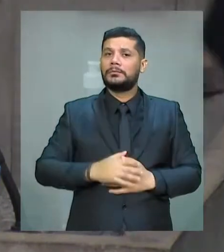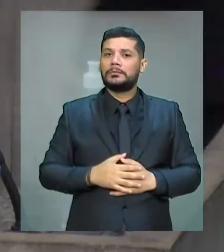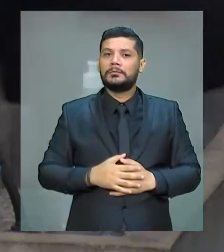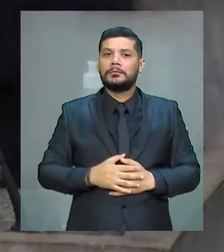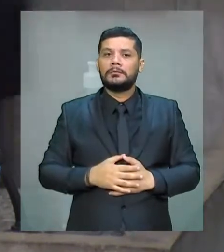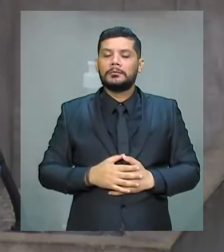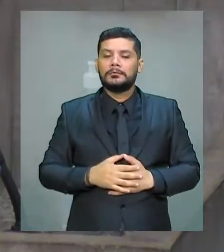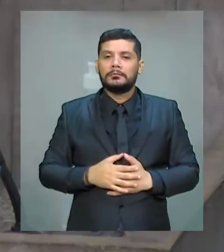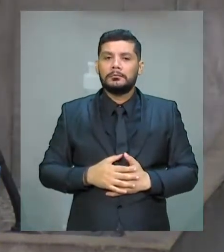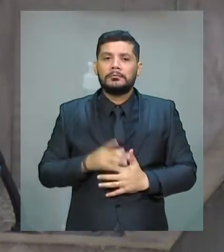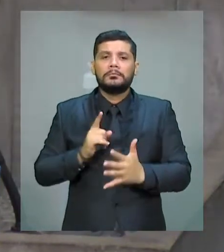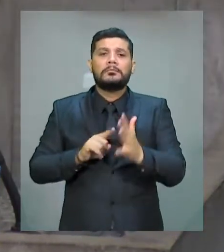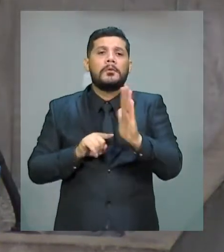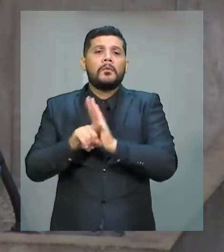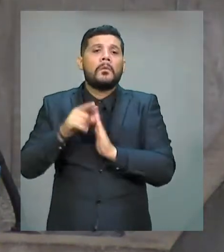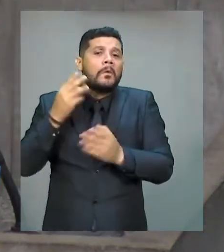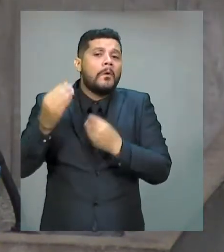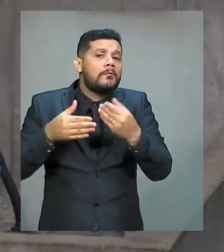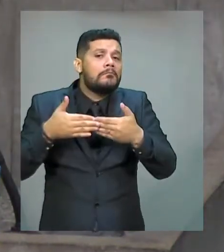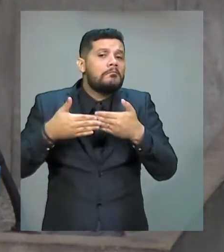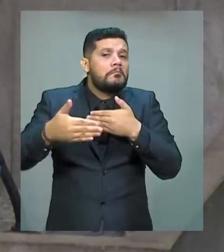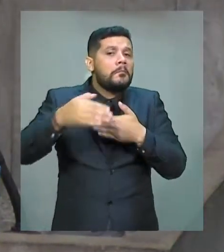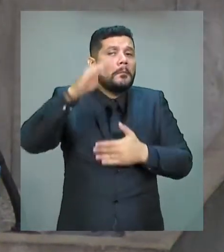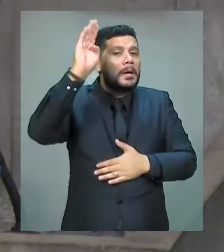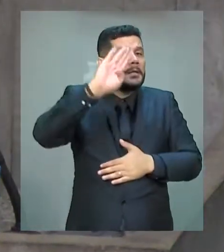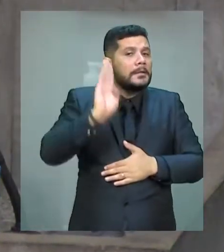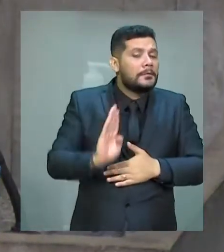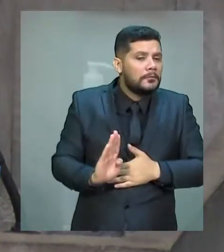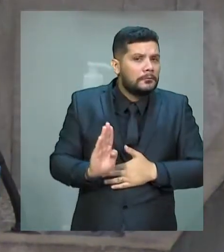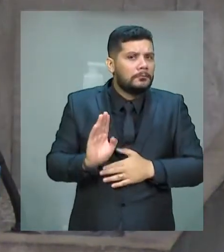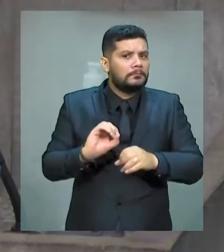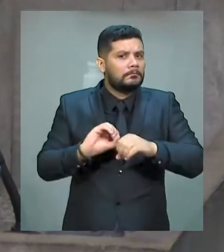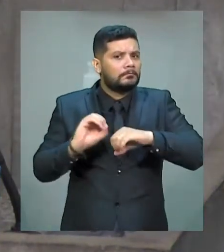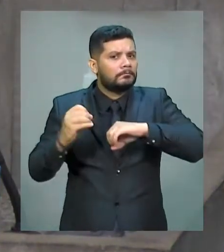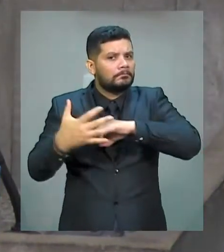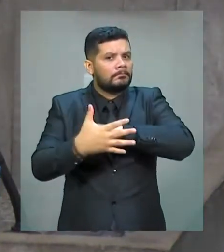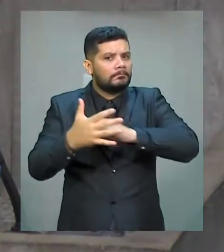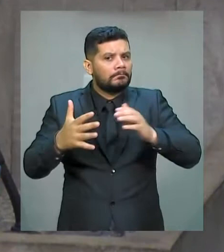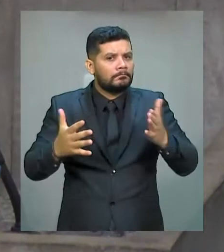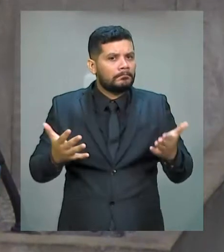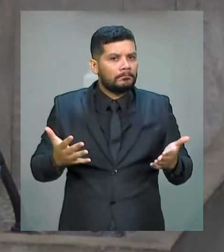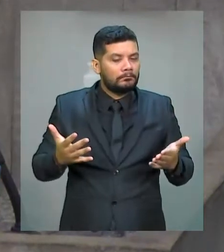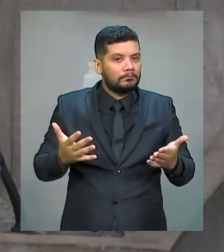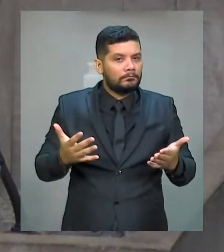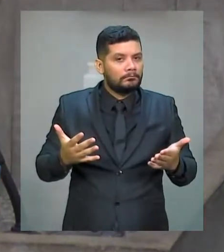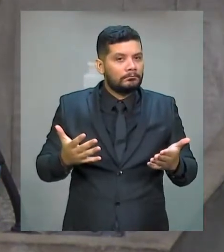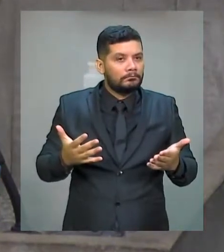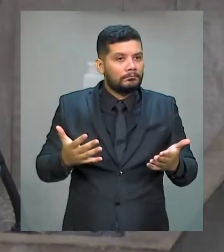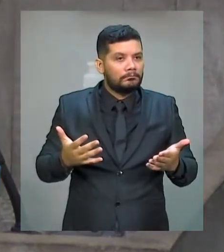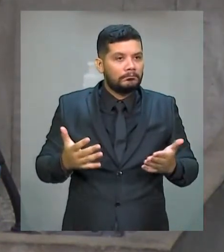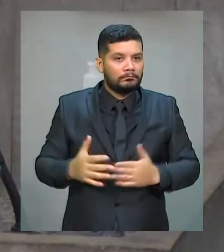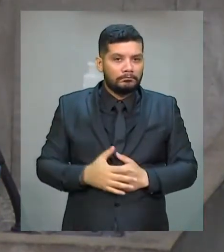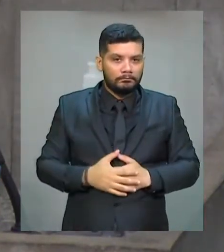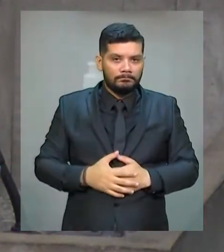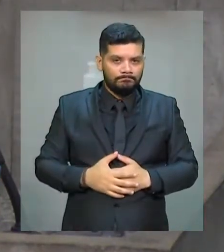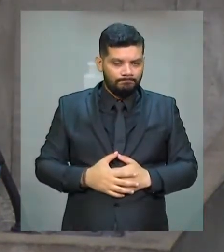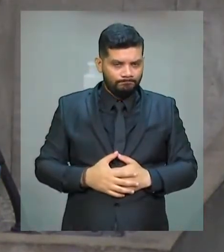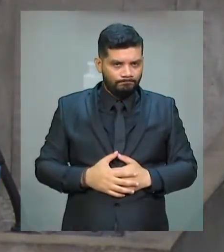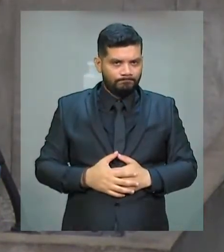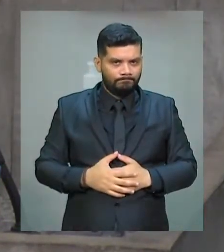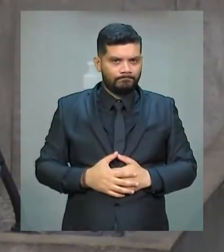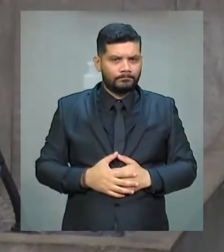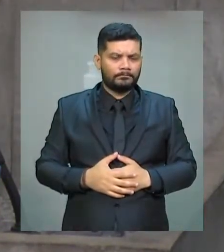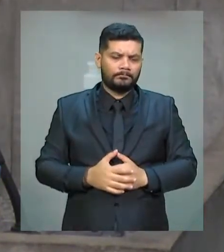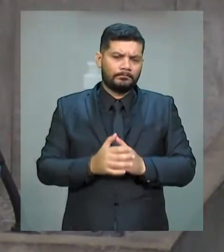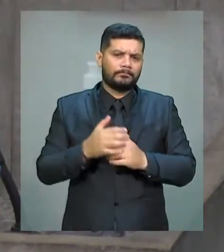trataria a pandemia. E eu, aparteando o que para mim é um luxo gaudioso, disse: não vamos